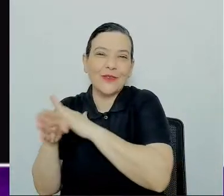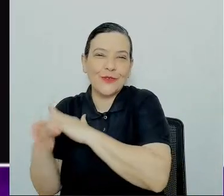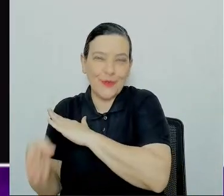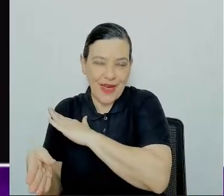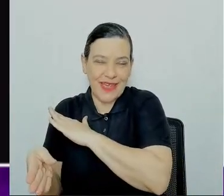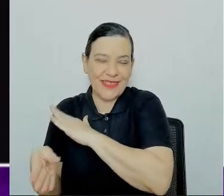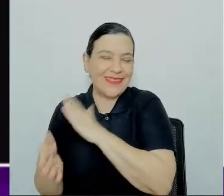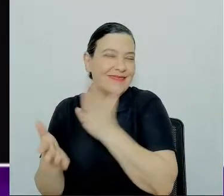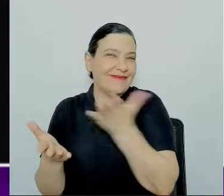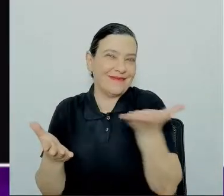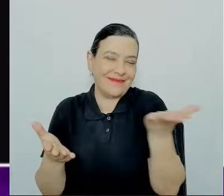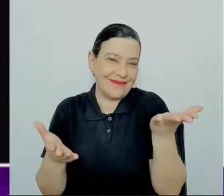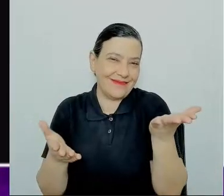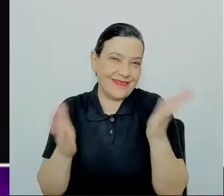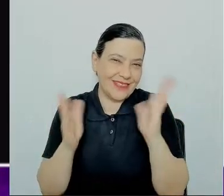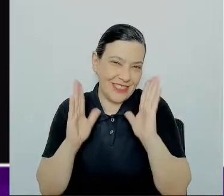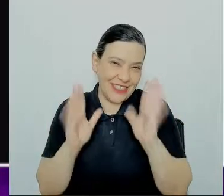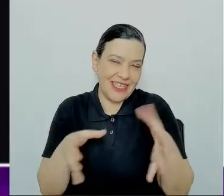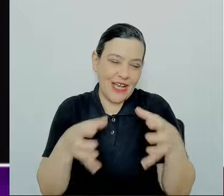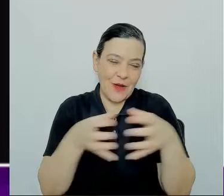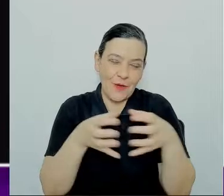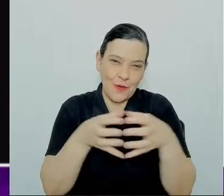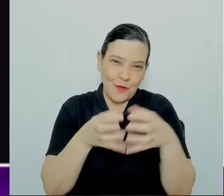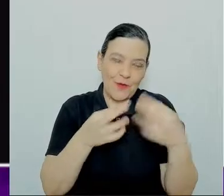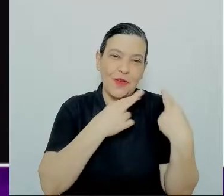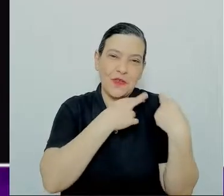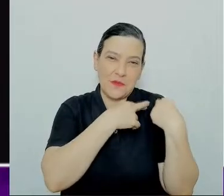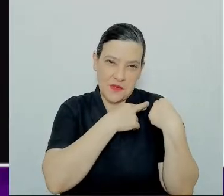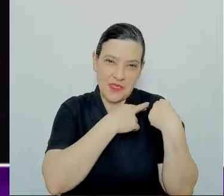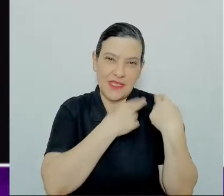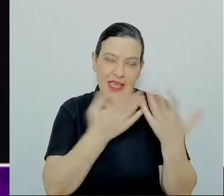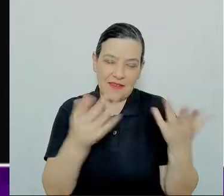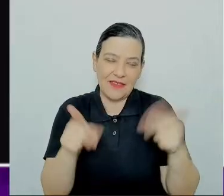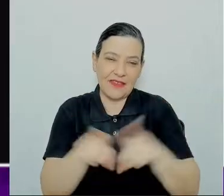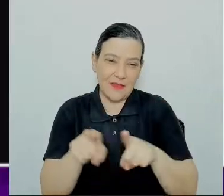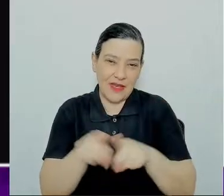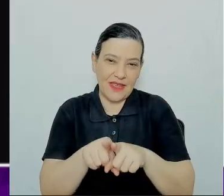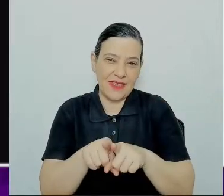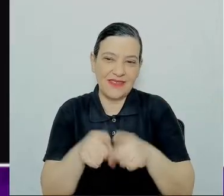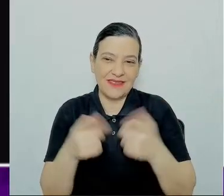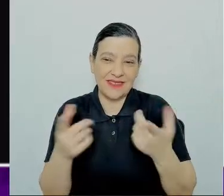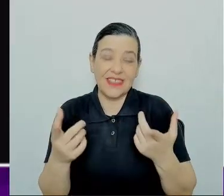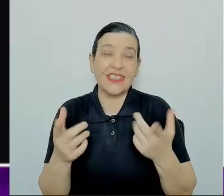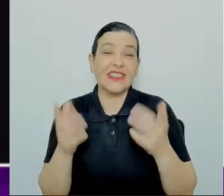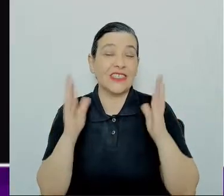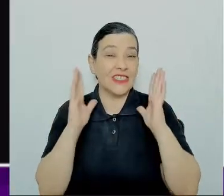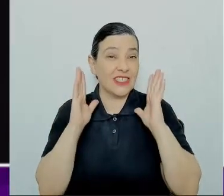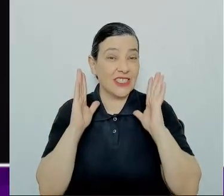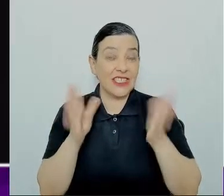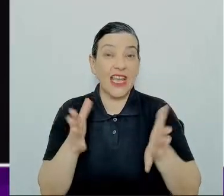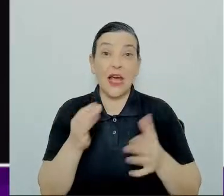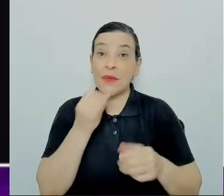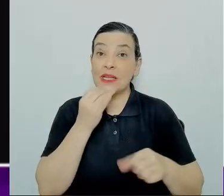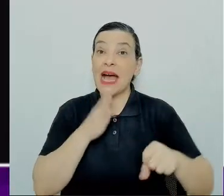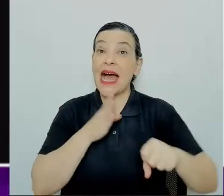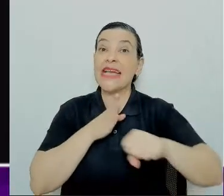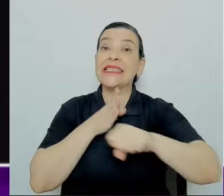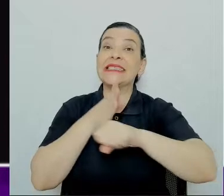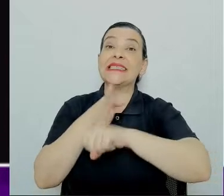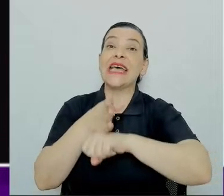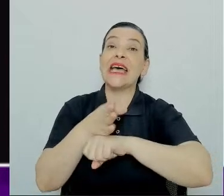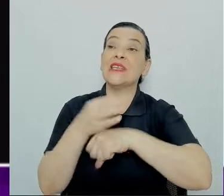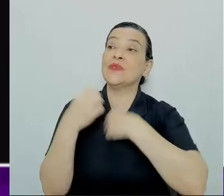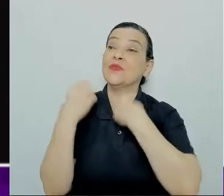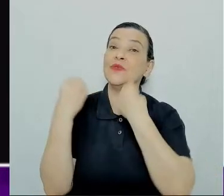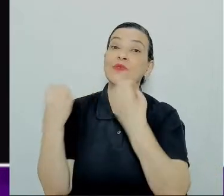nunca, né, os administradores de sistema aí então vão querer dar o braço a torcer, mas quem nunca deu um acesso para um usuário só